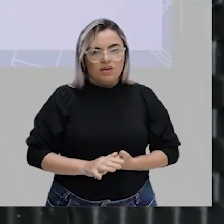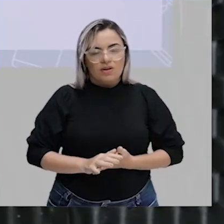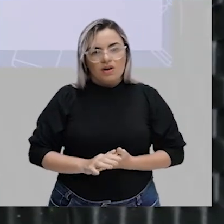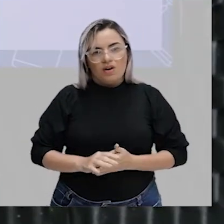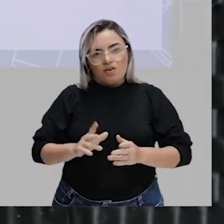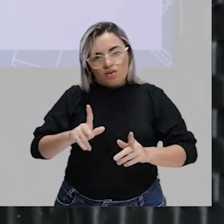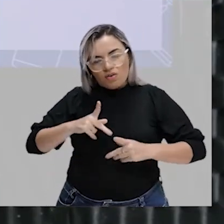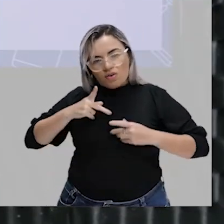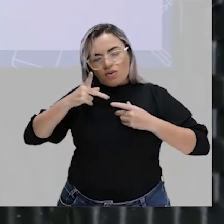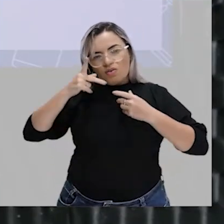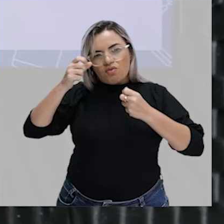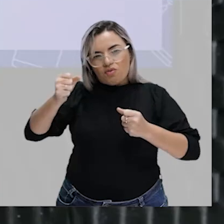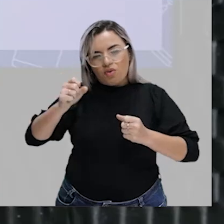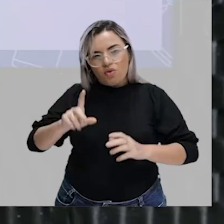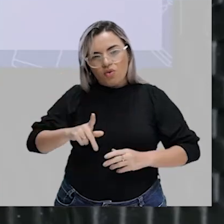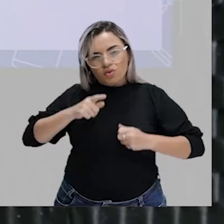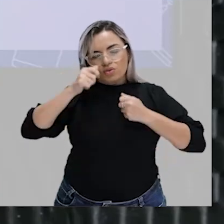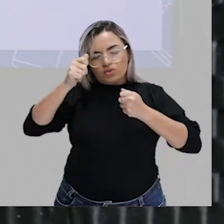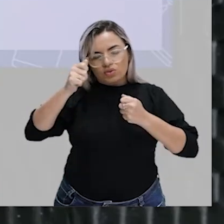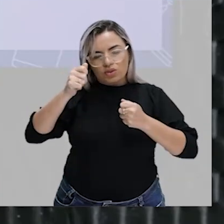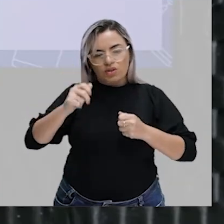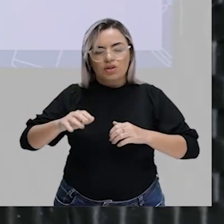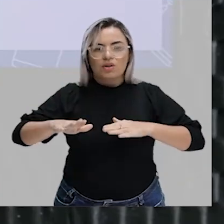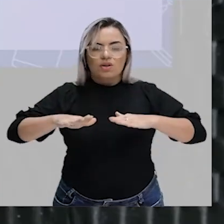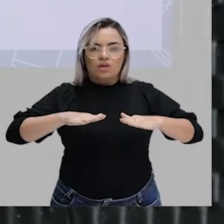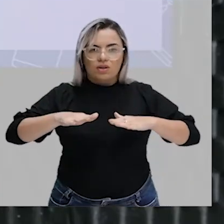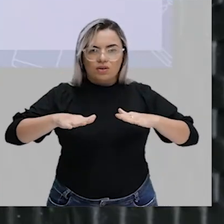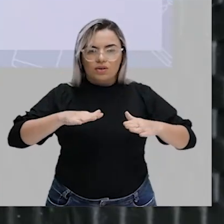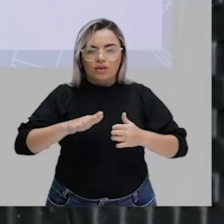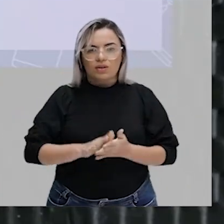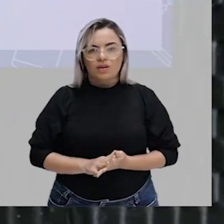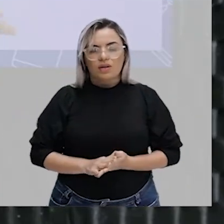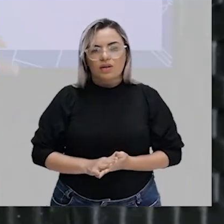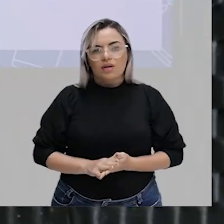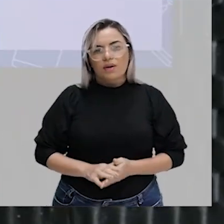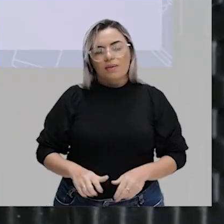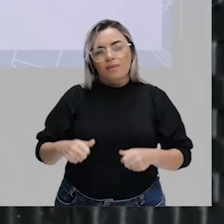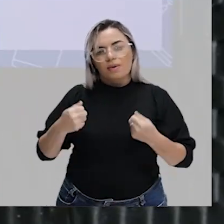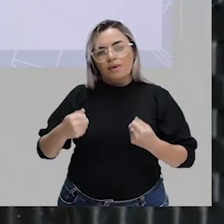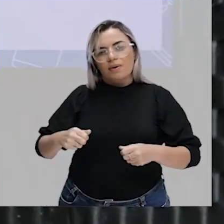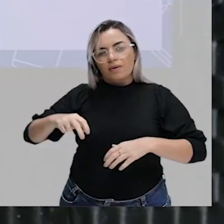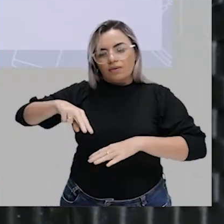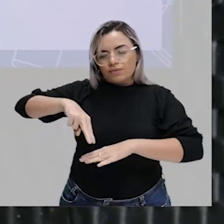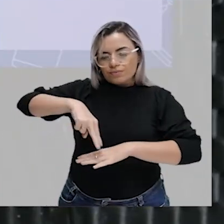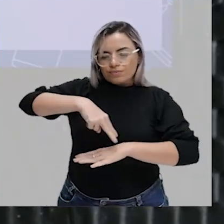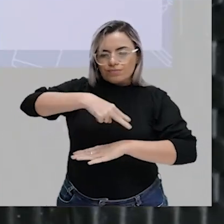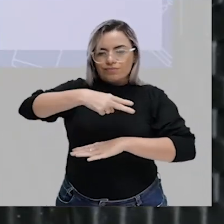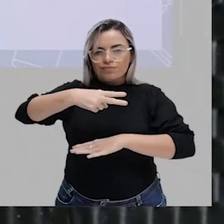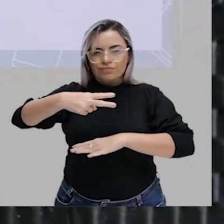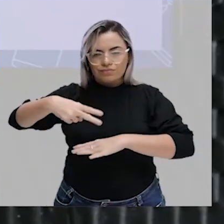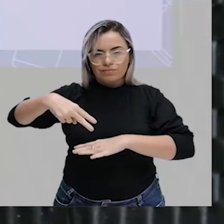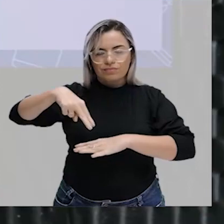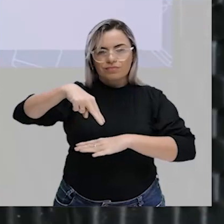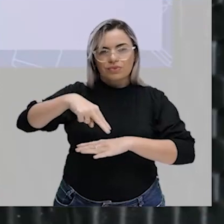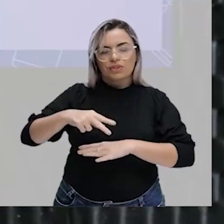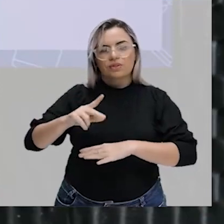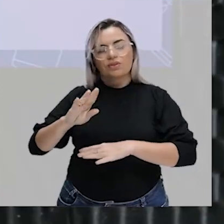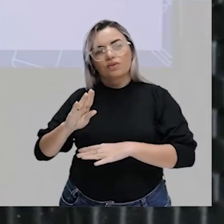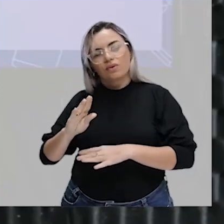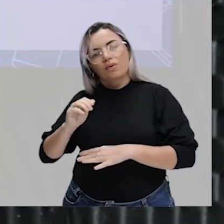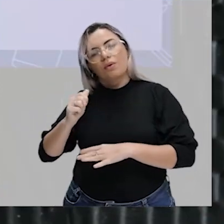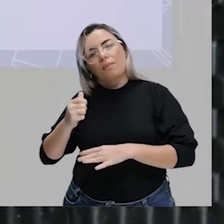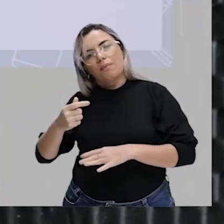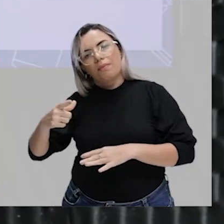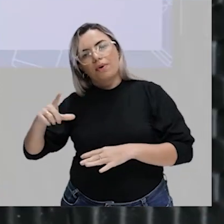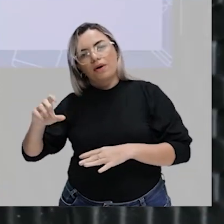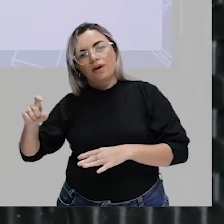força, estão sofrendo ali e devem demonstrar uma certa leveza nos movimentos que estão sendo realizados. Isso também é